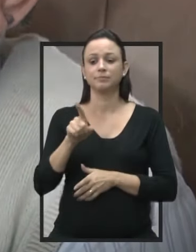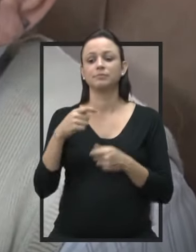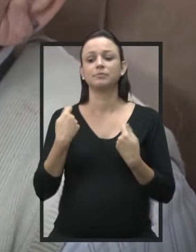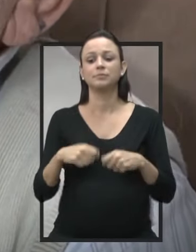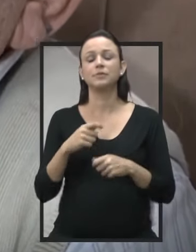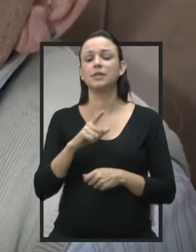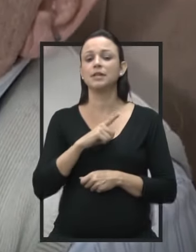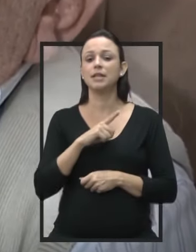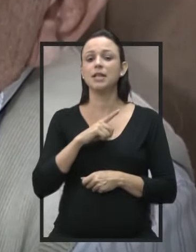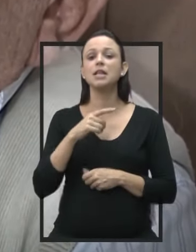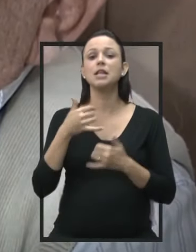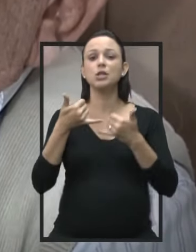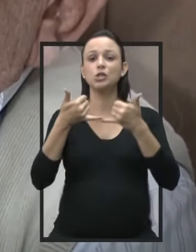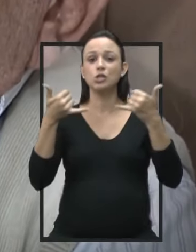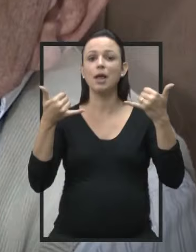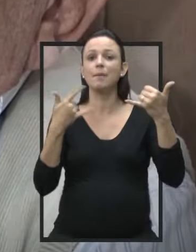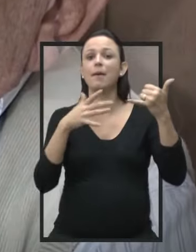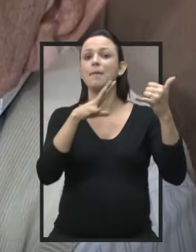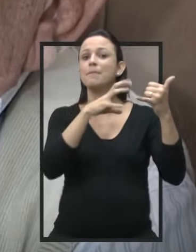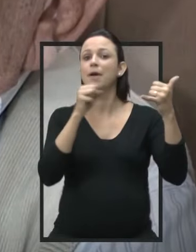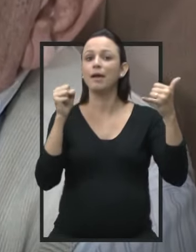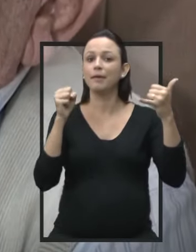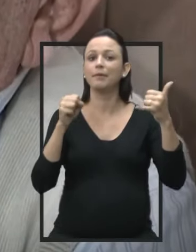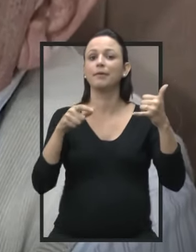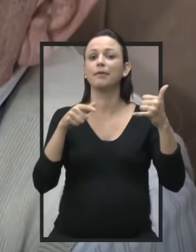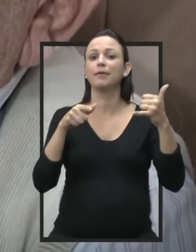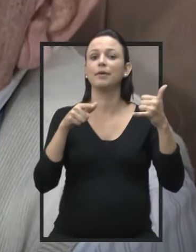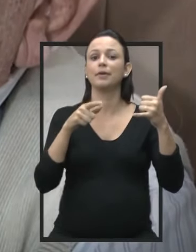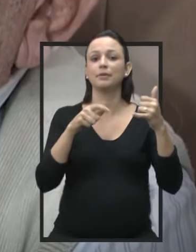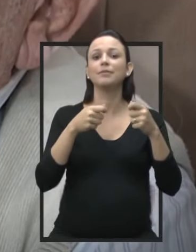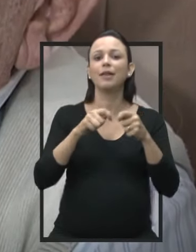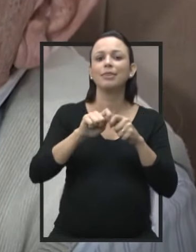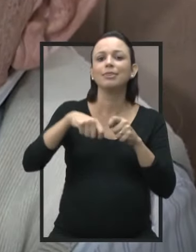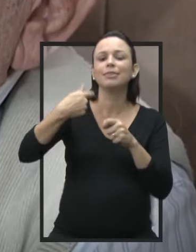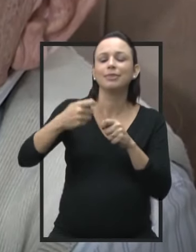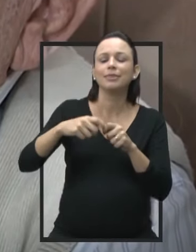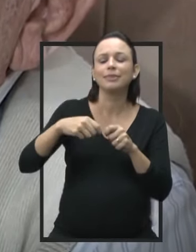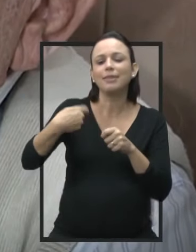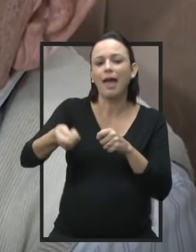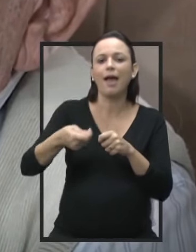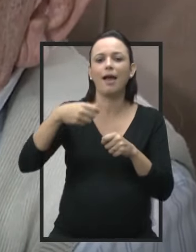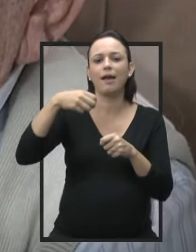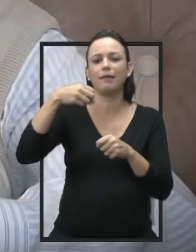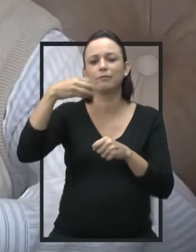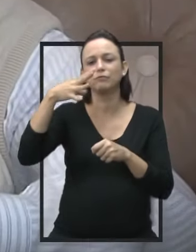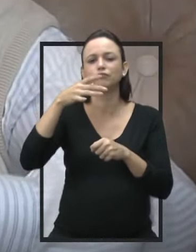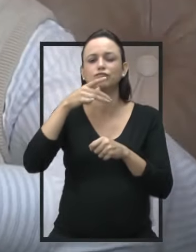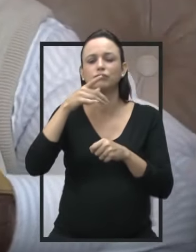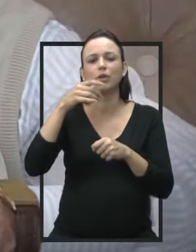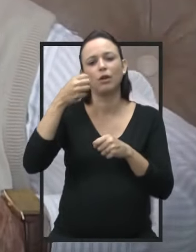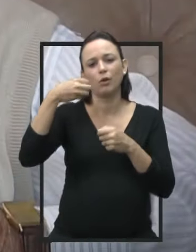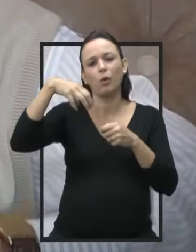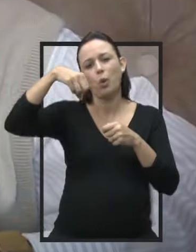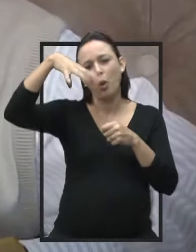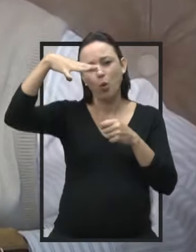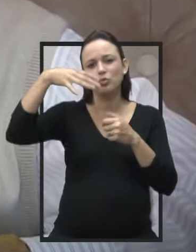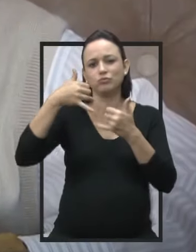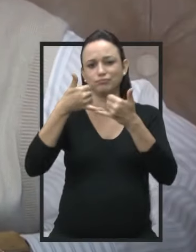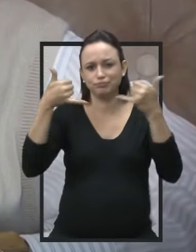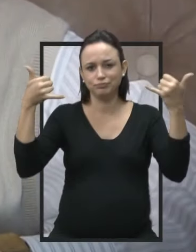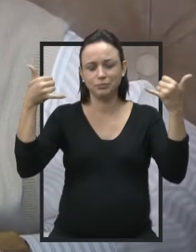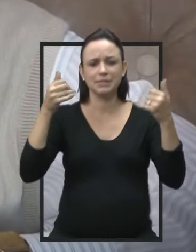tinha que adquirir a energia da Força e Luz, que ela que era a geradora da Força e Luz. Se um